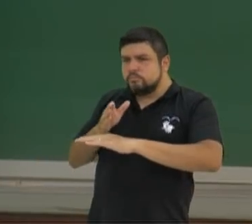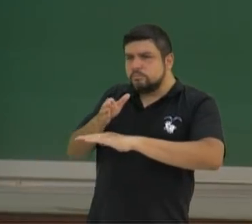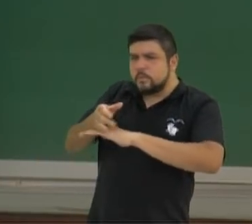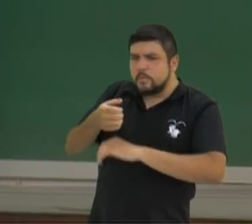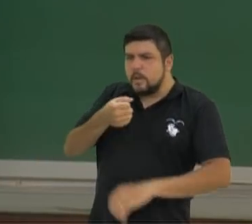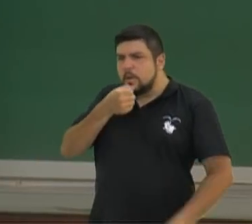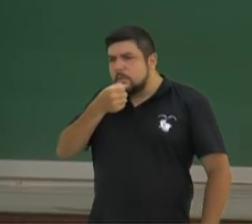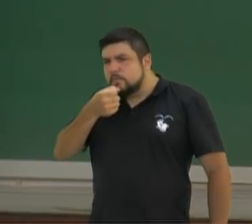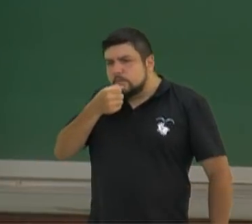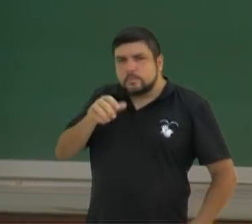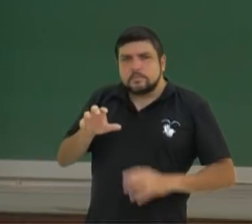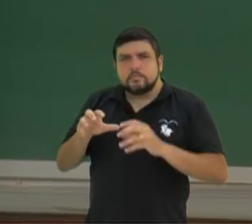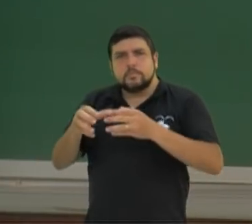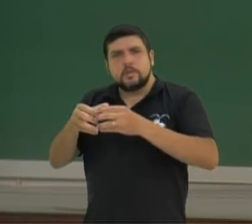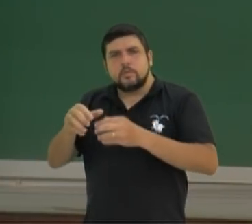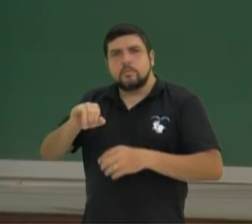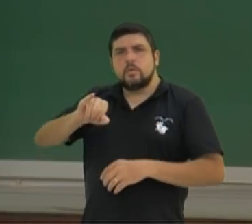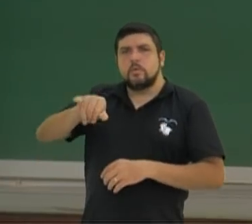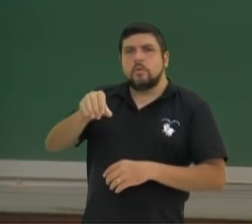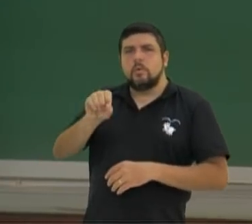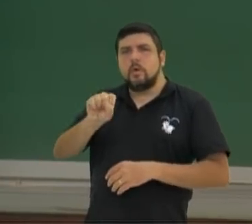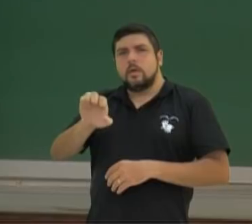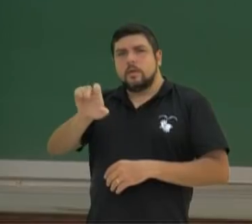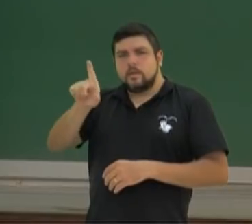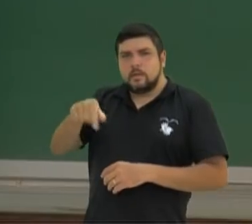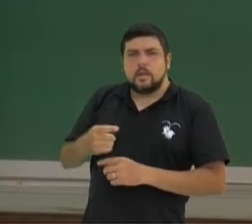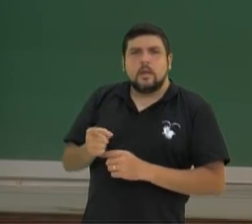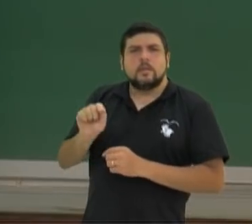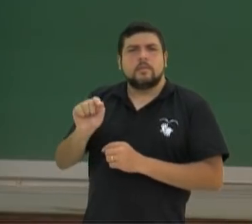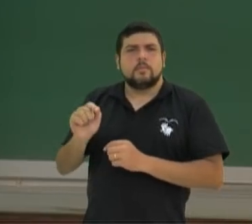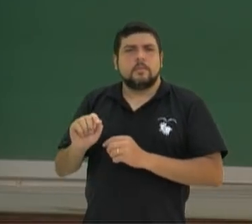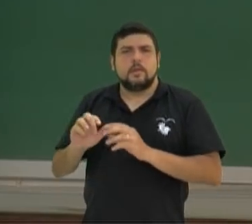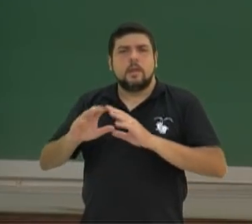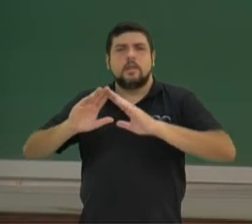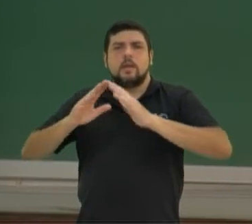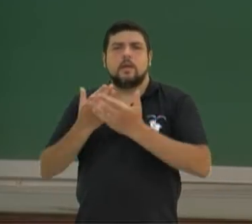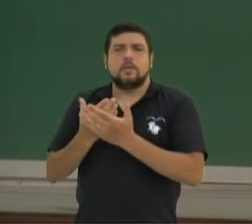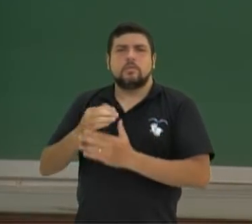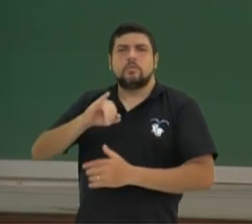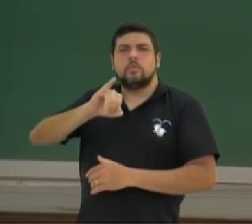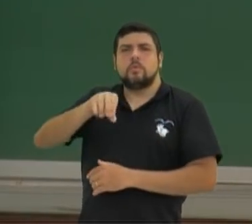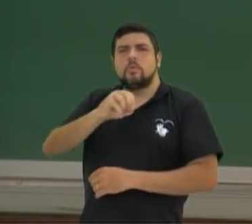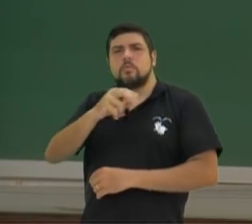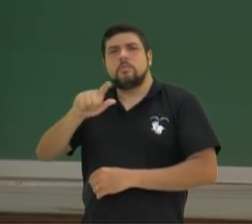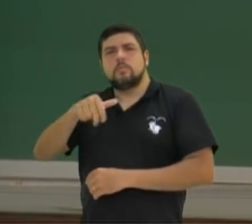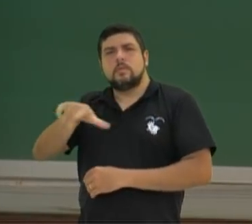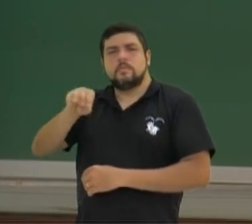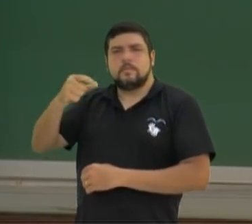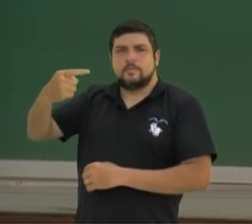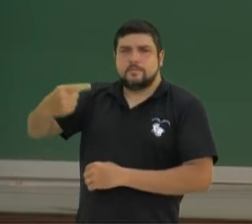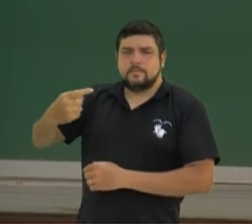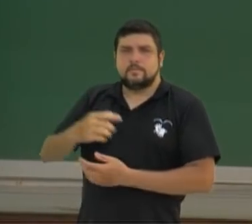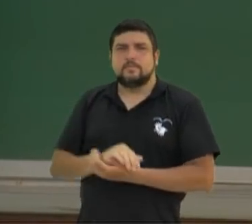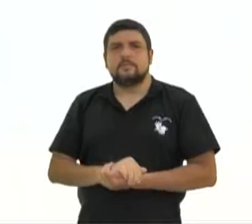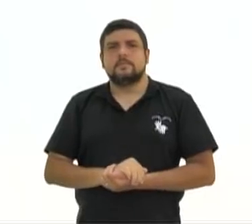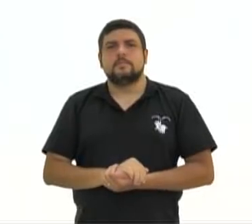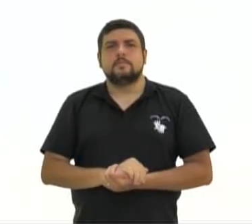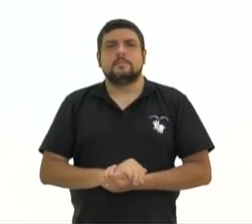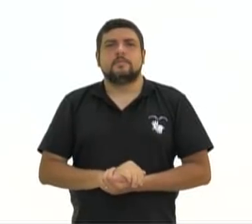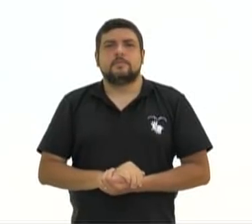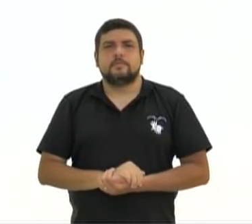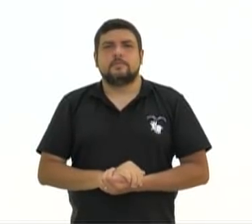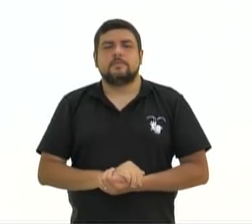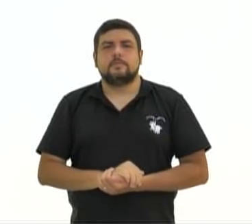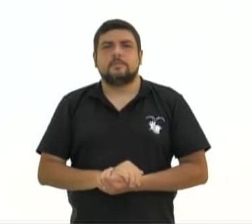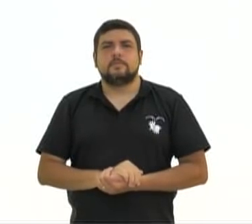do José e ele é super participativo, adorei ele. Beijão para você, José. Thaís da Silva,